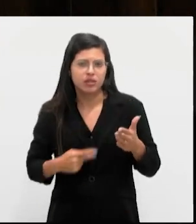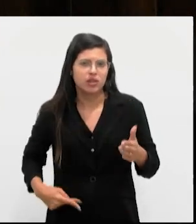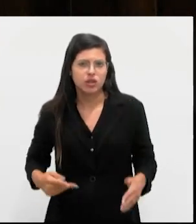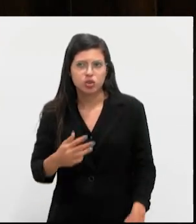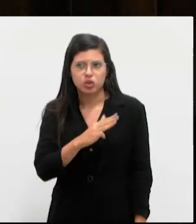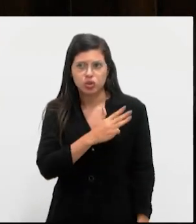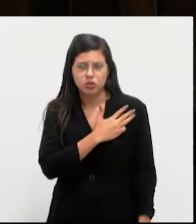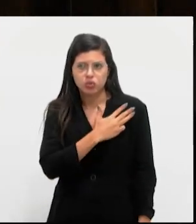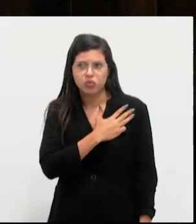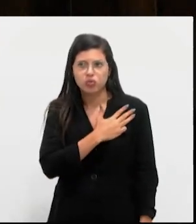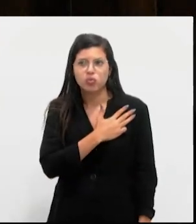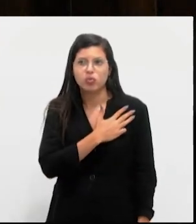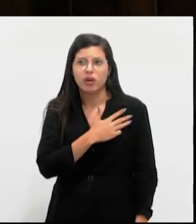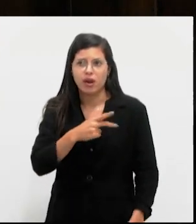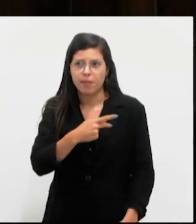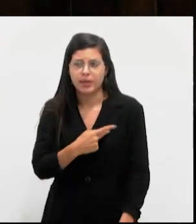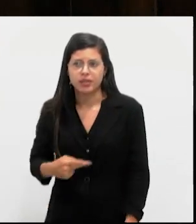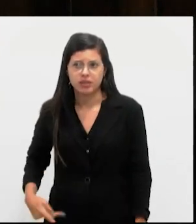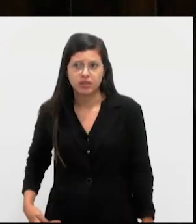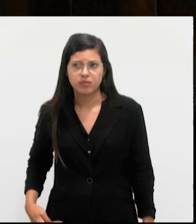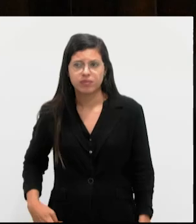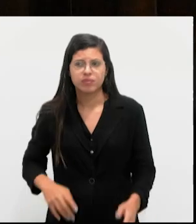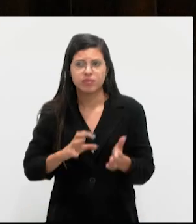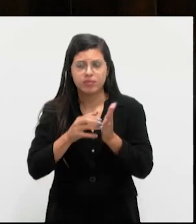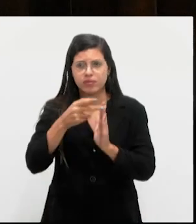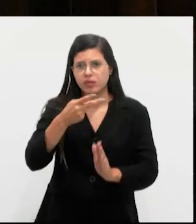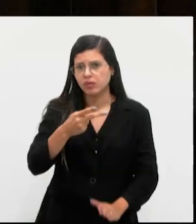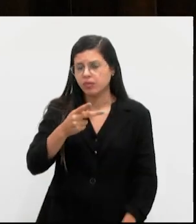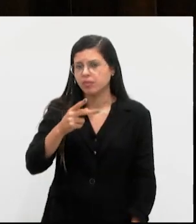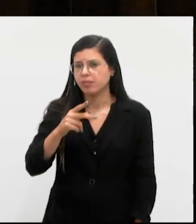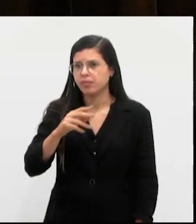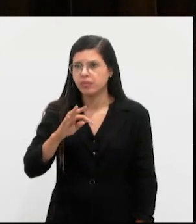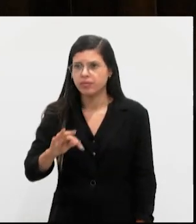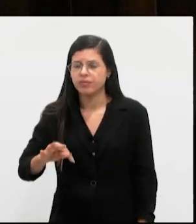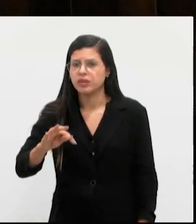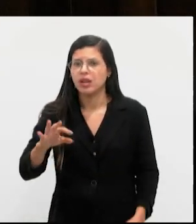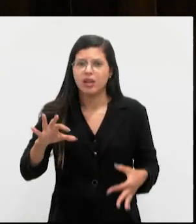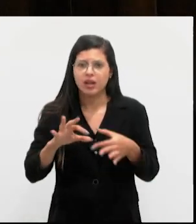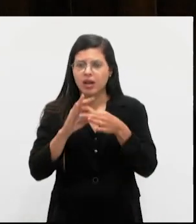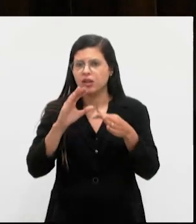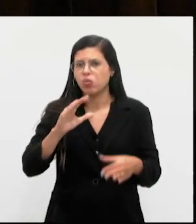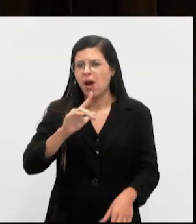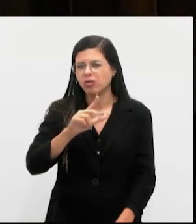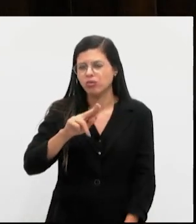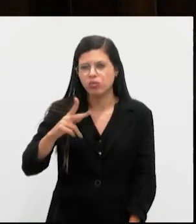por um pedetista ligado a Carlos Lupe. É o esquema